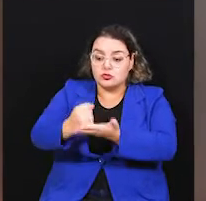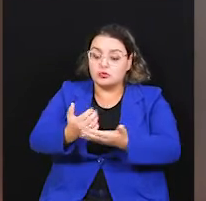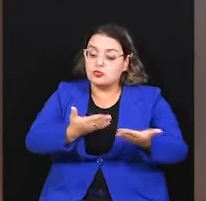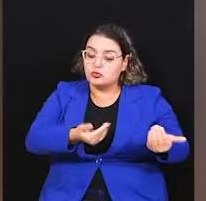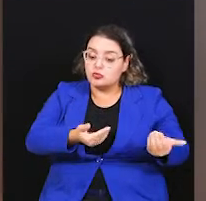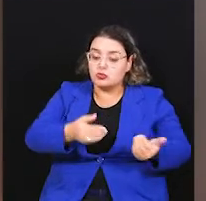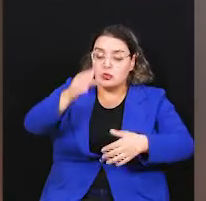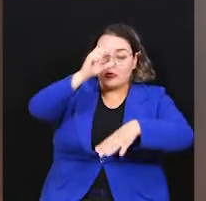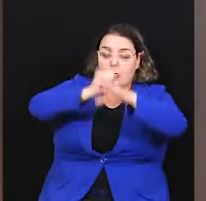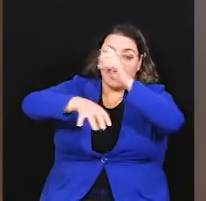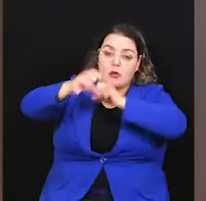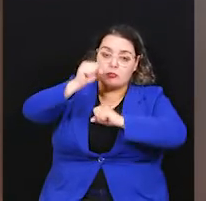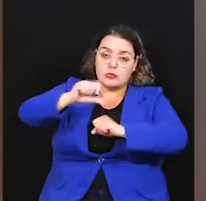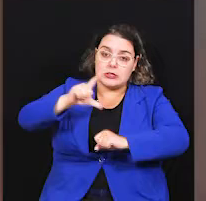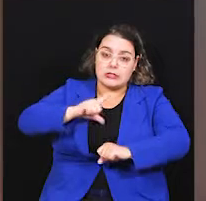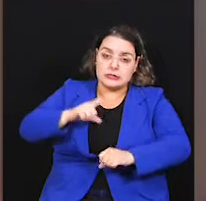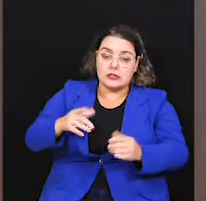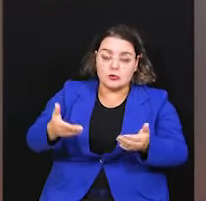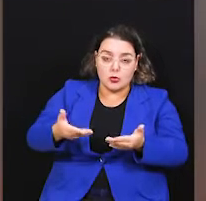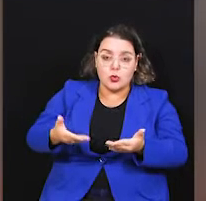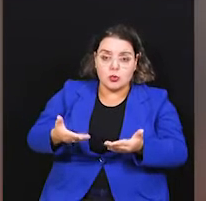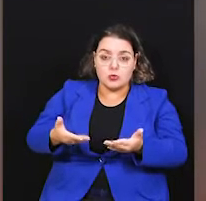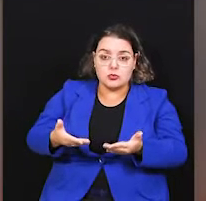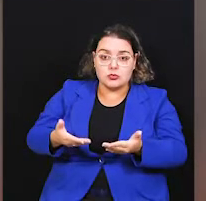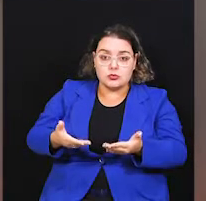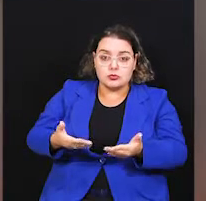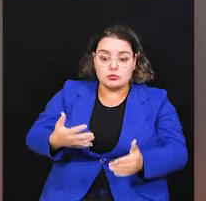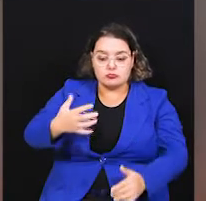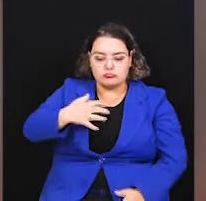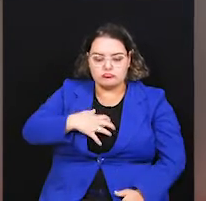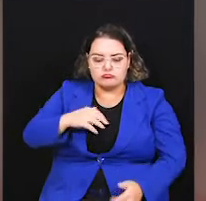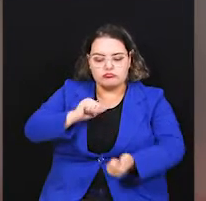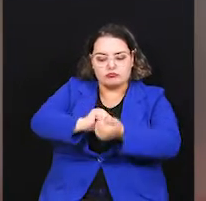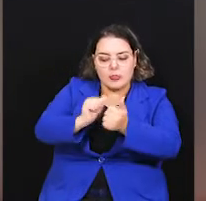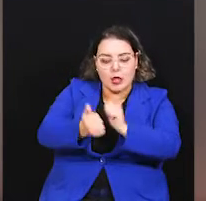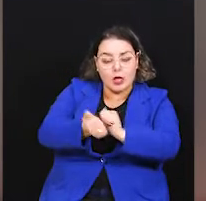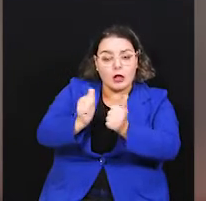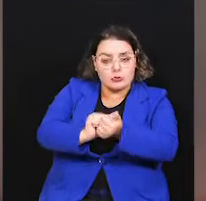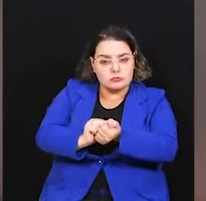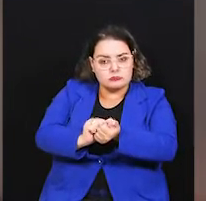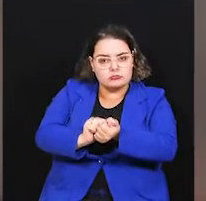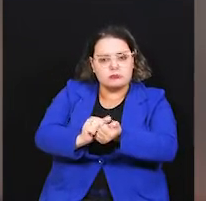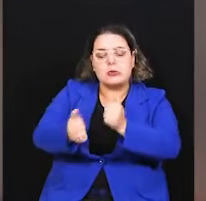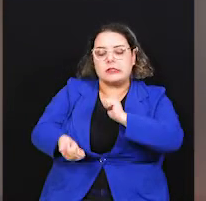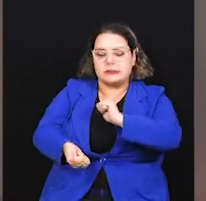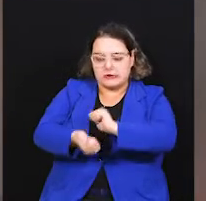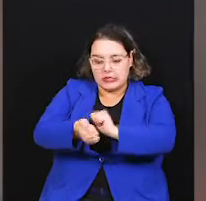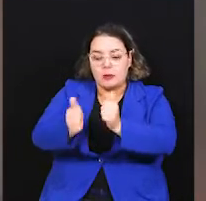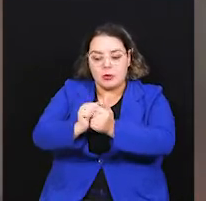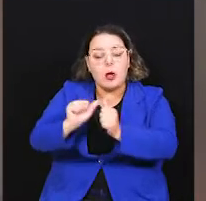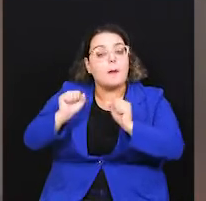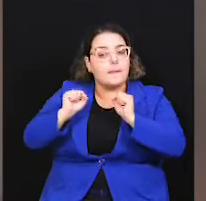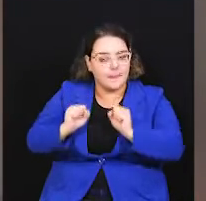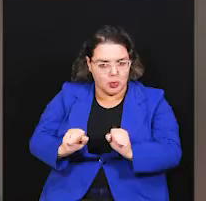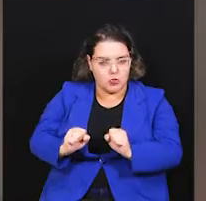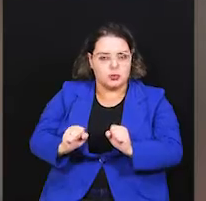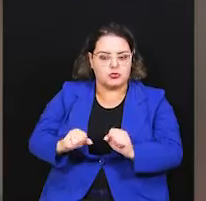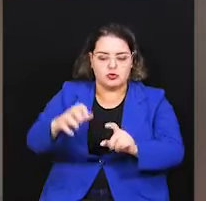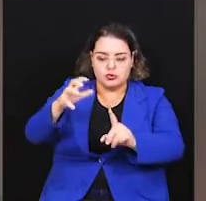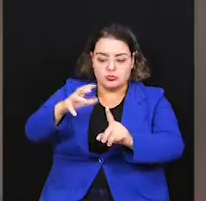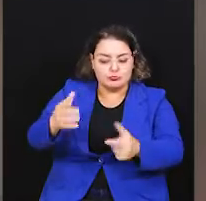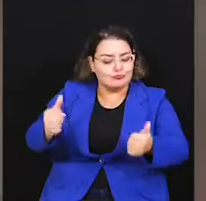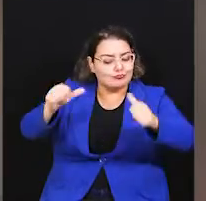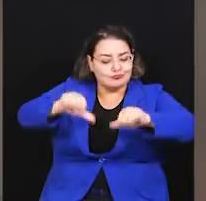contratação do jovem aprendiz nos moldes que a gente tem hoje então isso que tu mandou ela flexibiliza e essa flexibilização pode